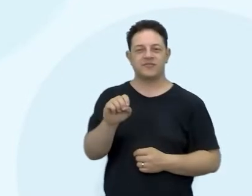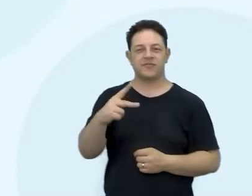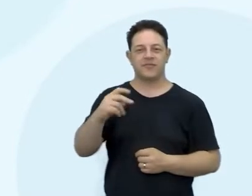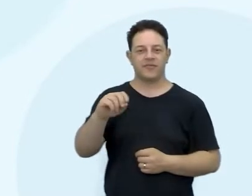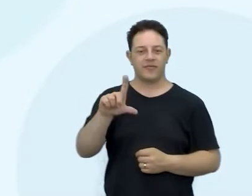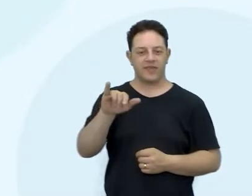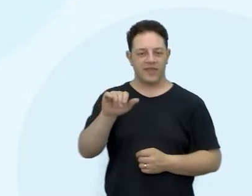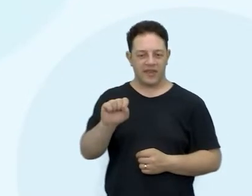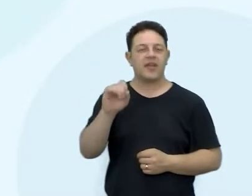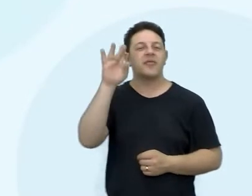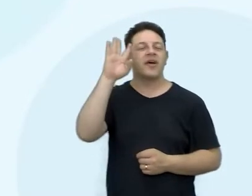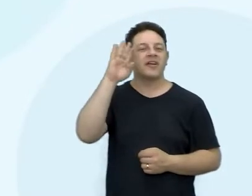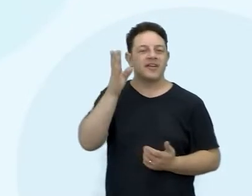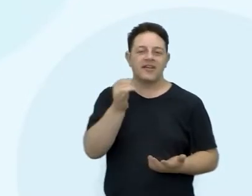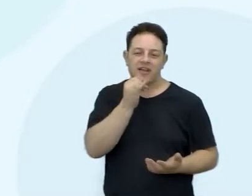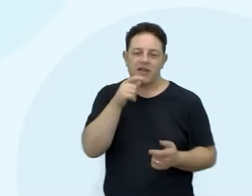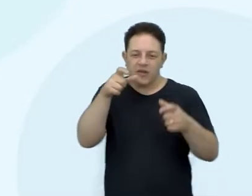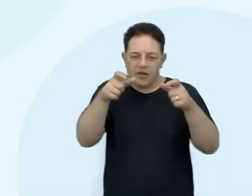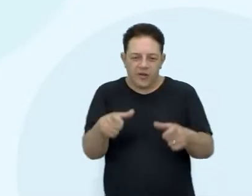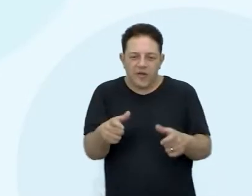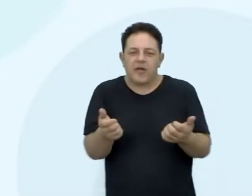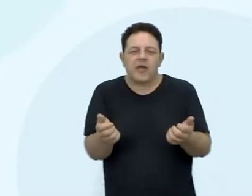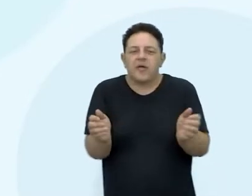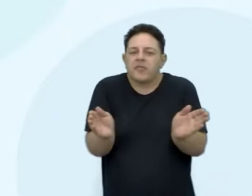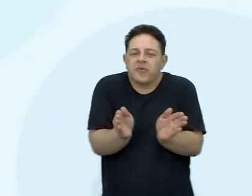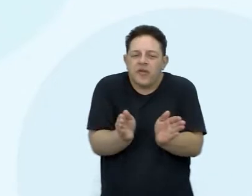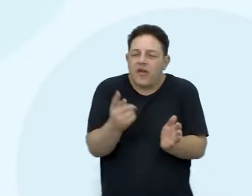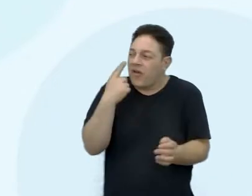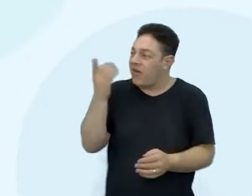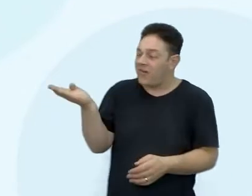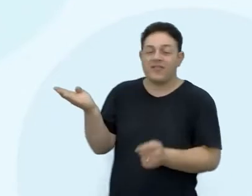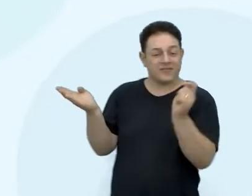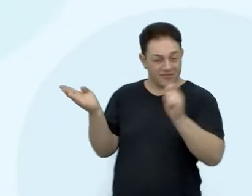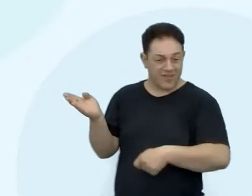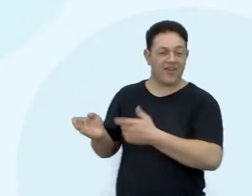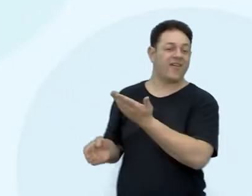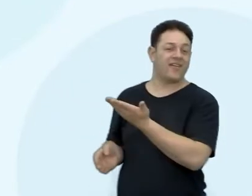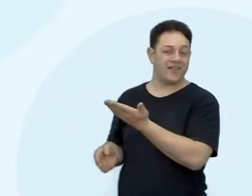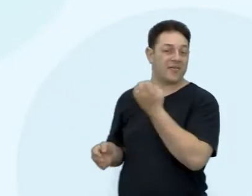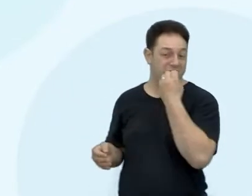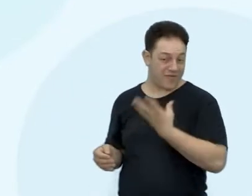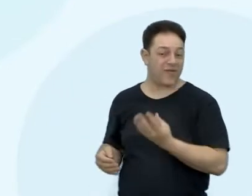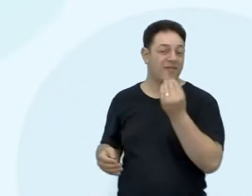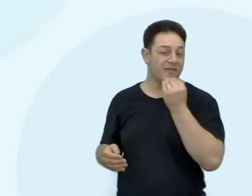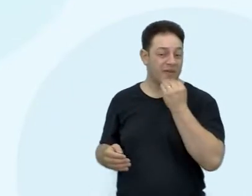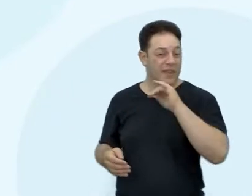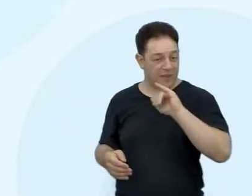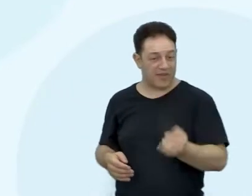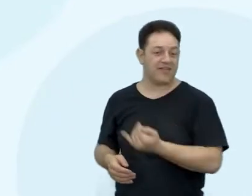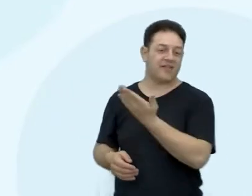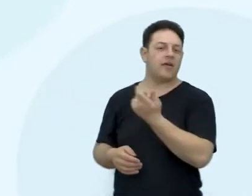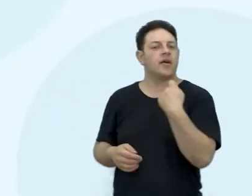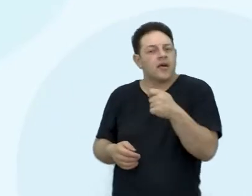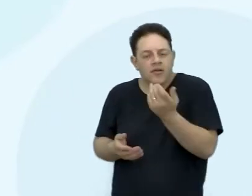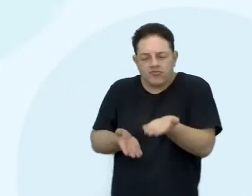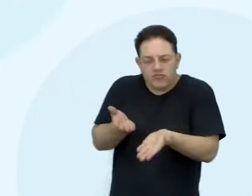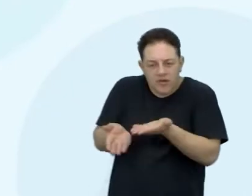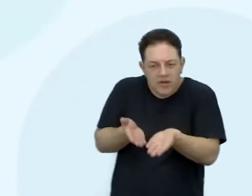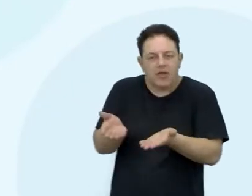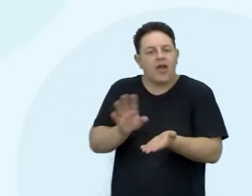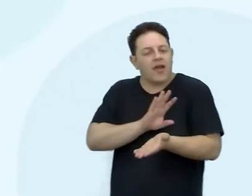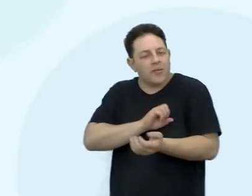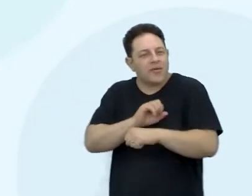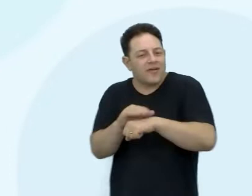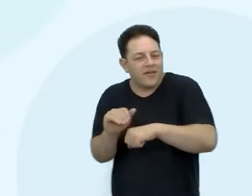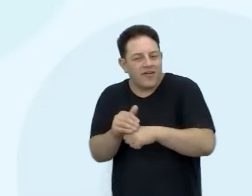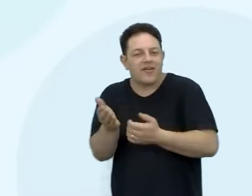pequeno para fazer uma horta. E olha aí, uma horta real que dá certo. Né? Basta ter cuidado, sol e amor e dá